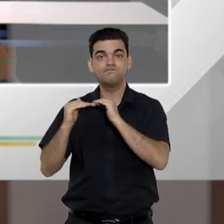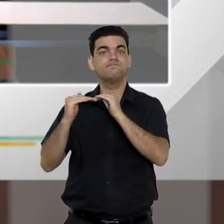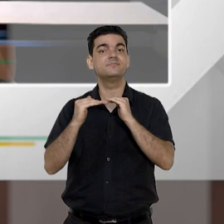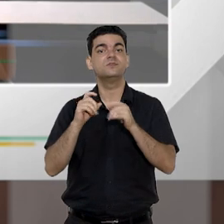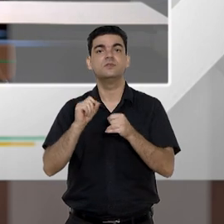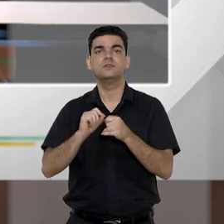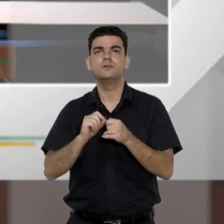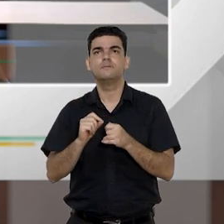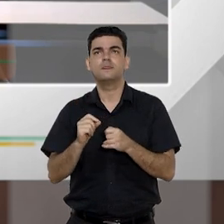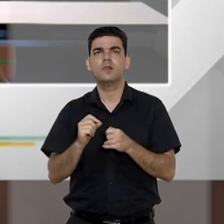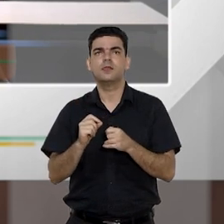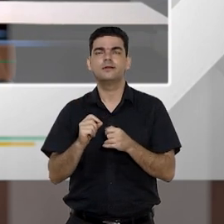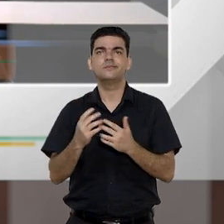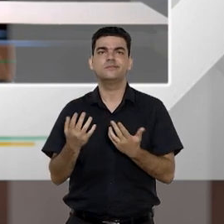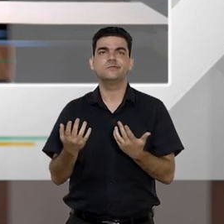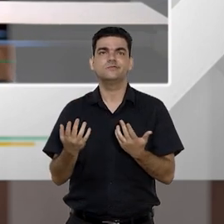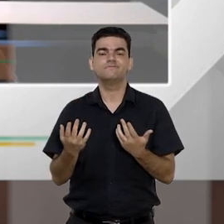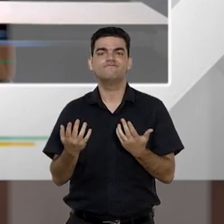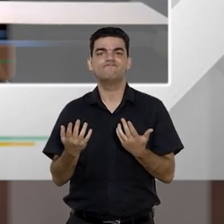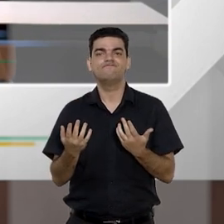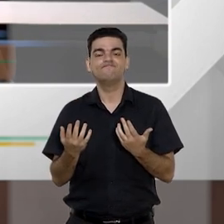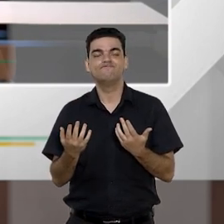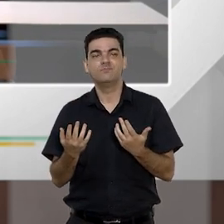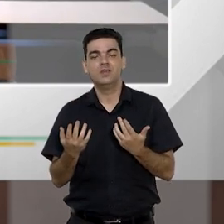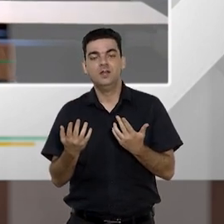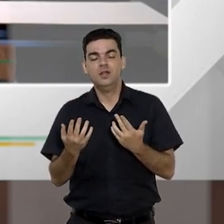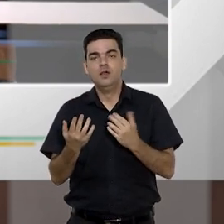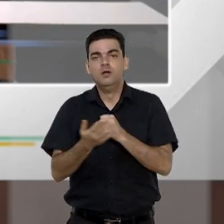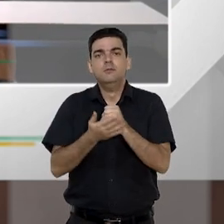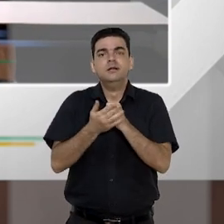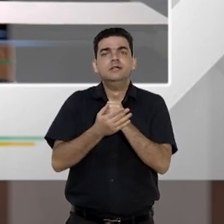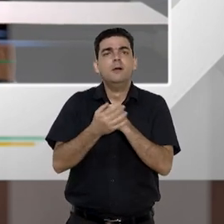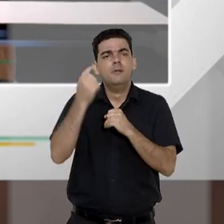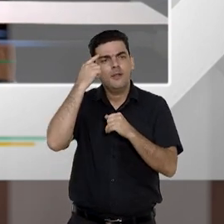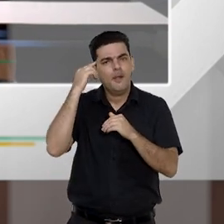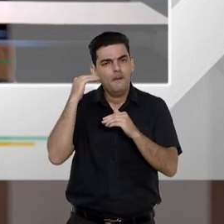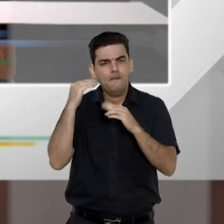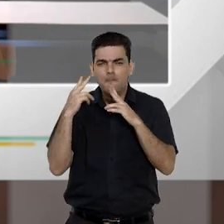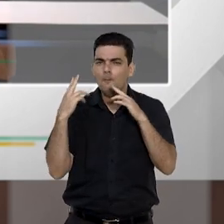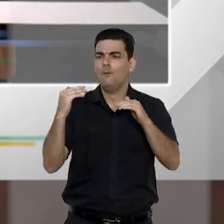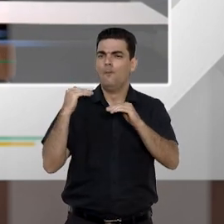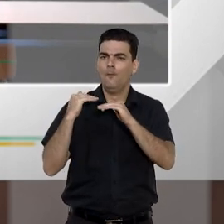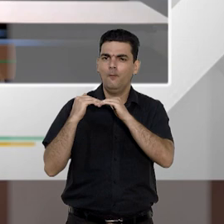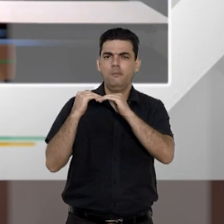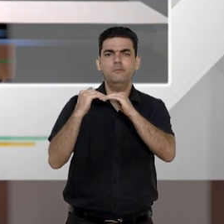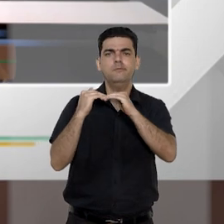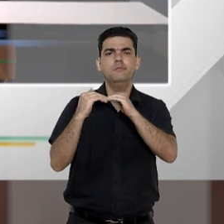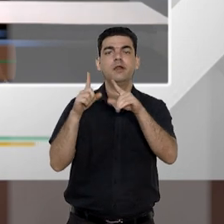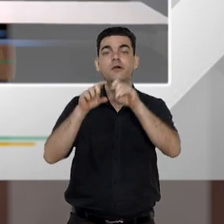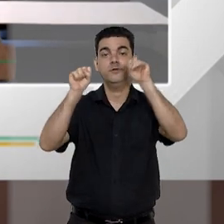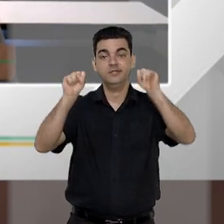desse pedido de uniformização, ele veio motivado, né, com o escopo de imprimir uma